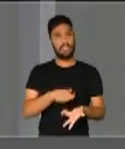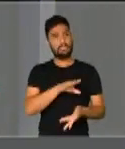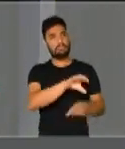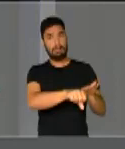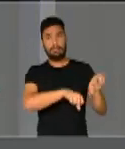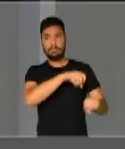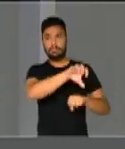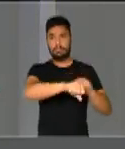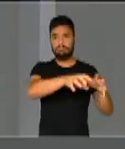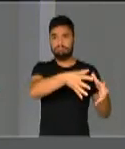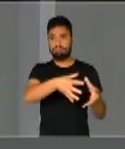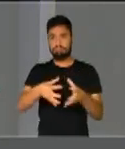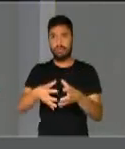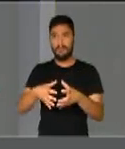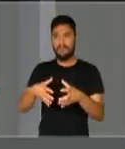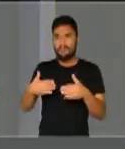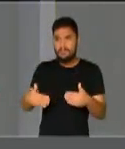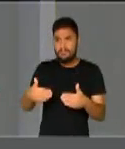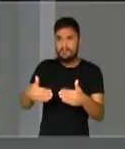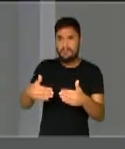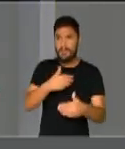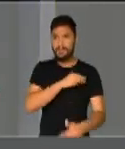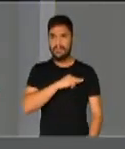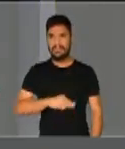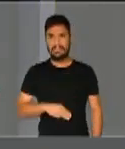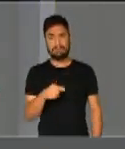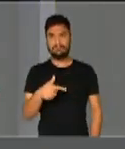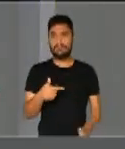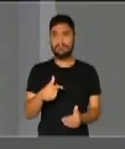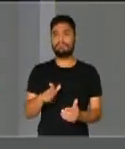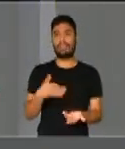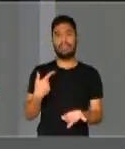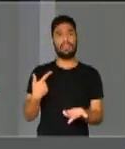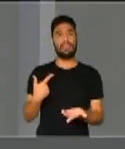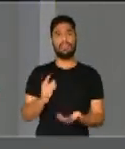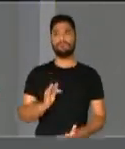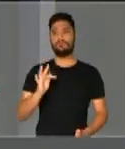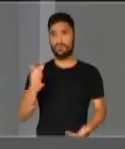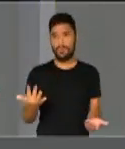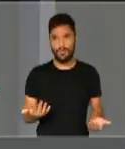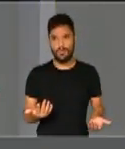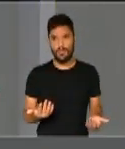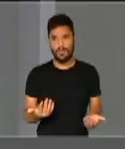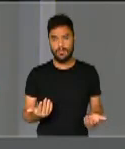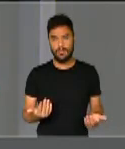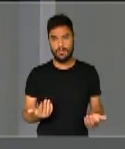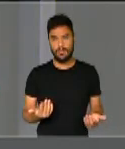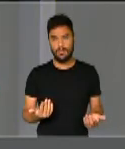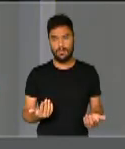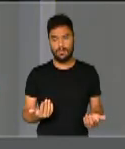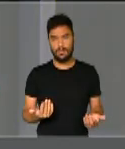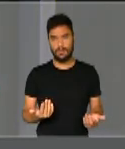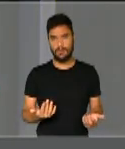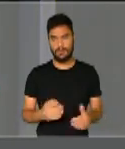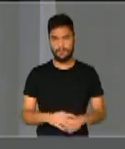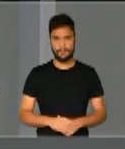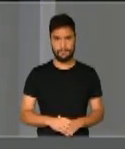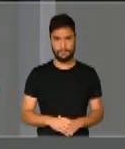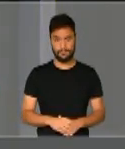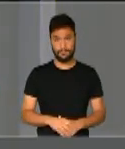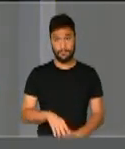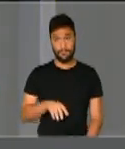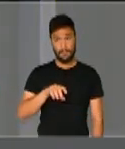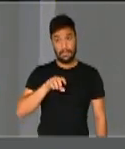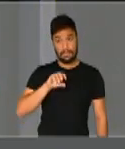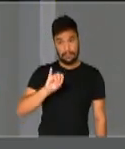com a democracia. Eu não tenho a menor dúvida, e quero dizer isso aqui no microfone, deputado Nelson Pellegrino, que